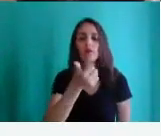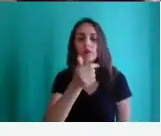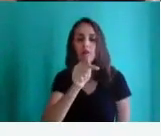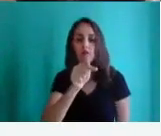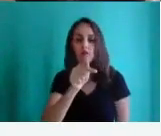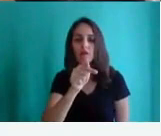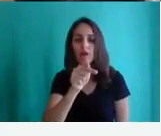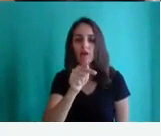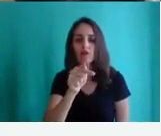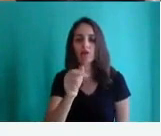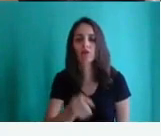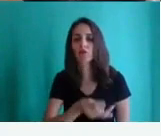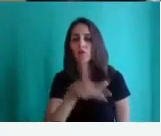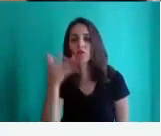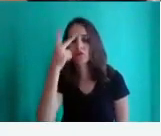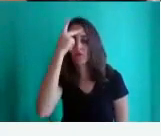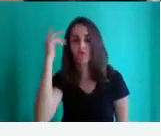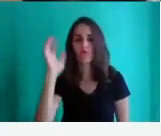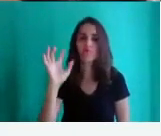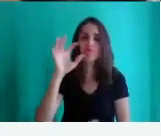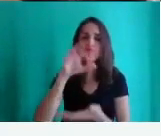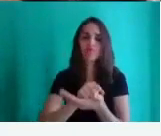Número de inscritos.